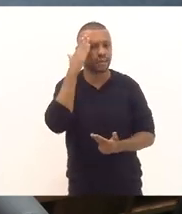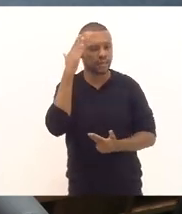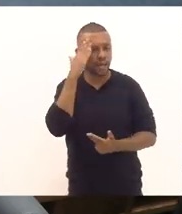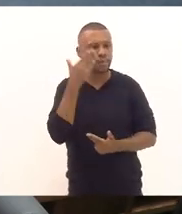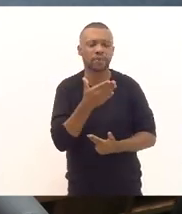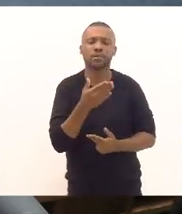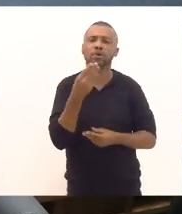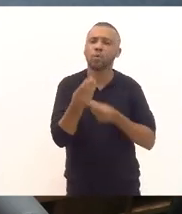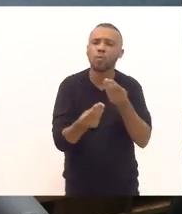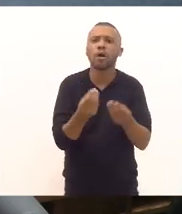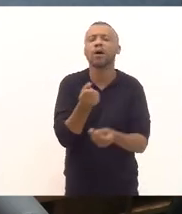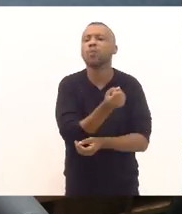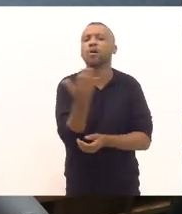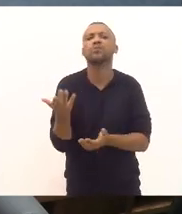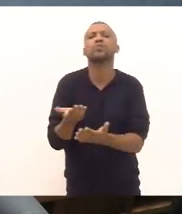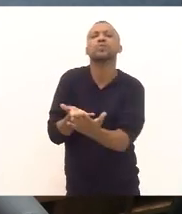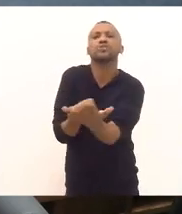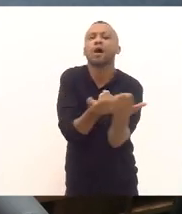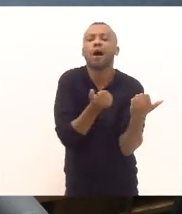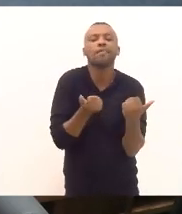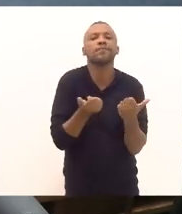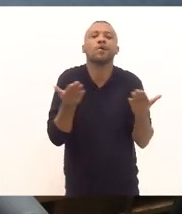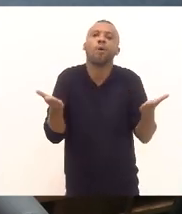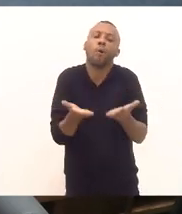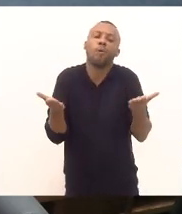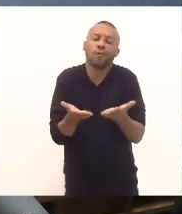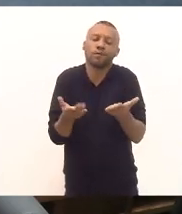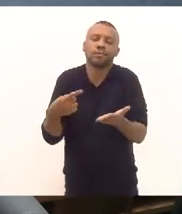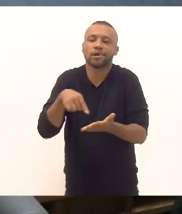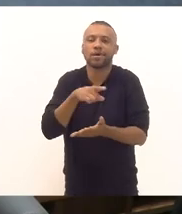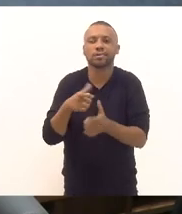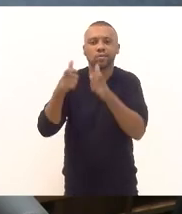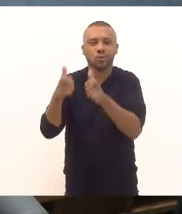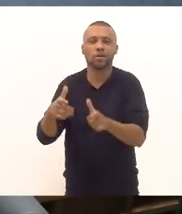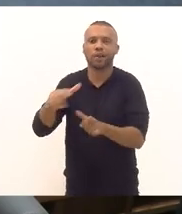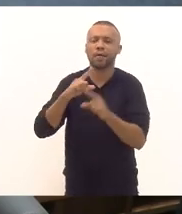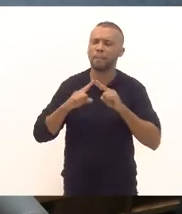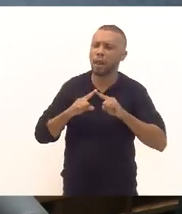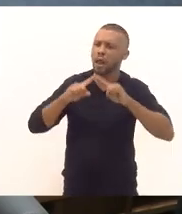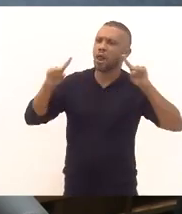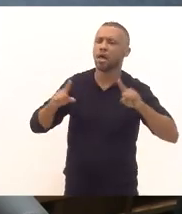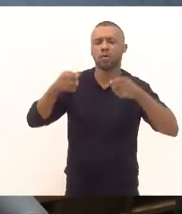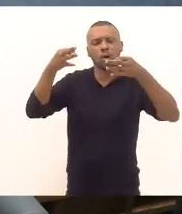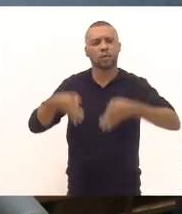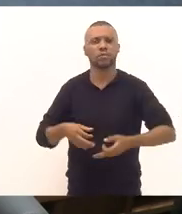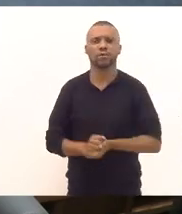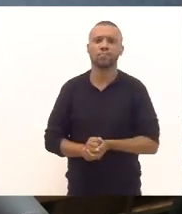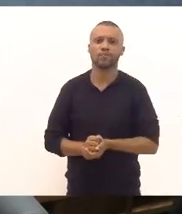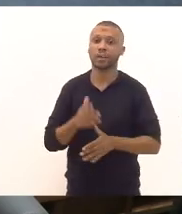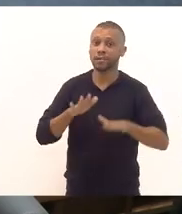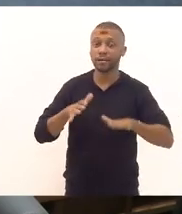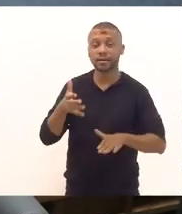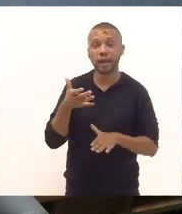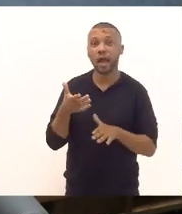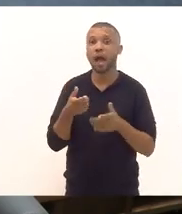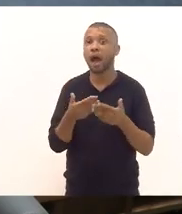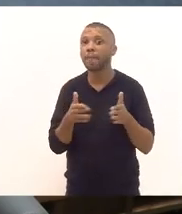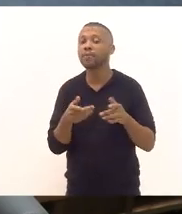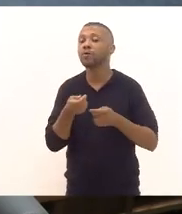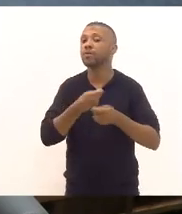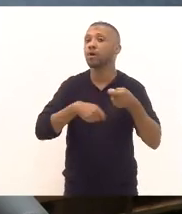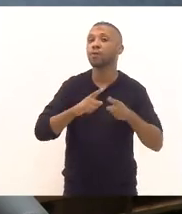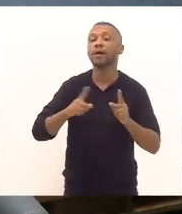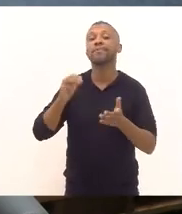de quantos jovens hoje na nossa região reclamam com razão de querer às vezes abrir seu próprio negócio